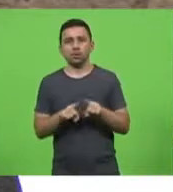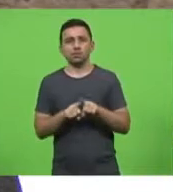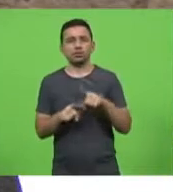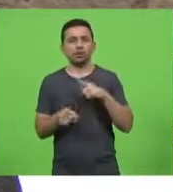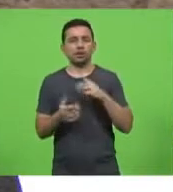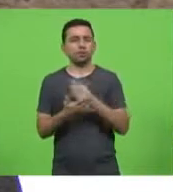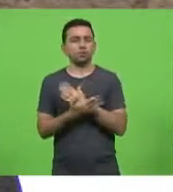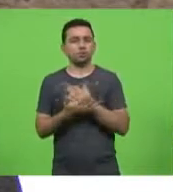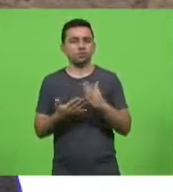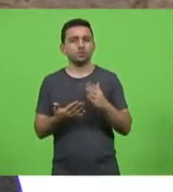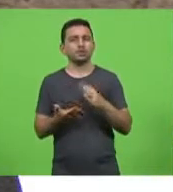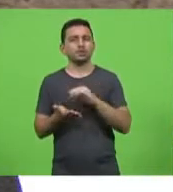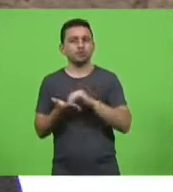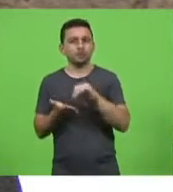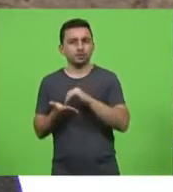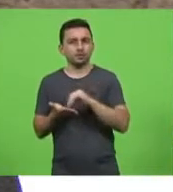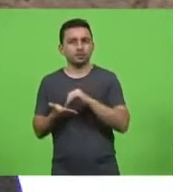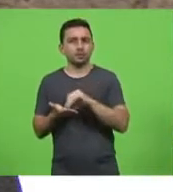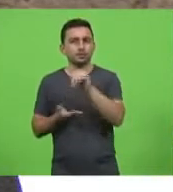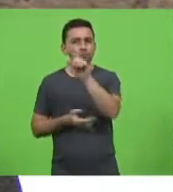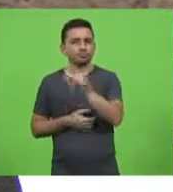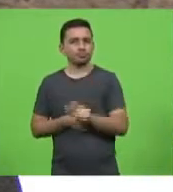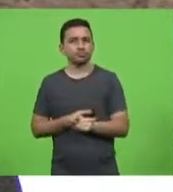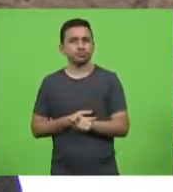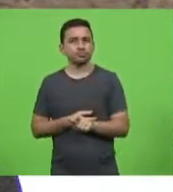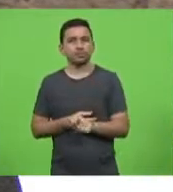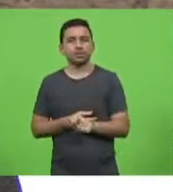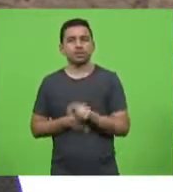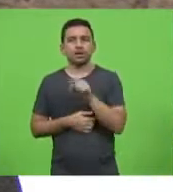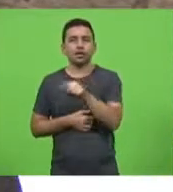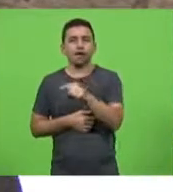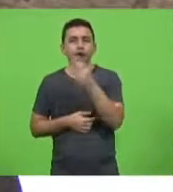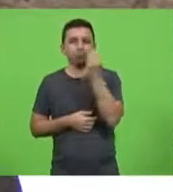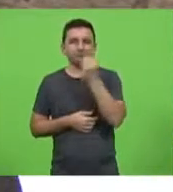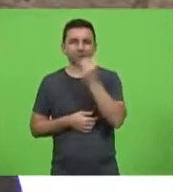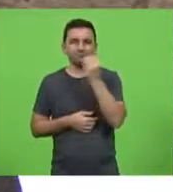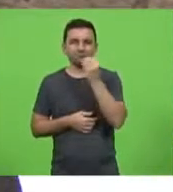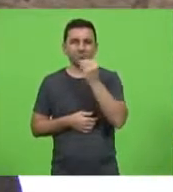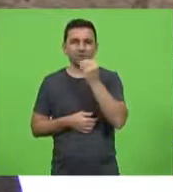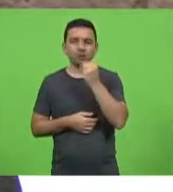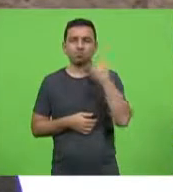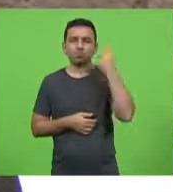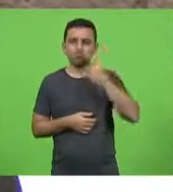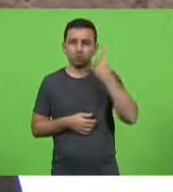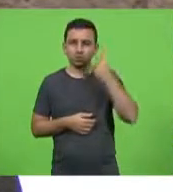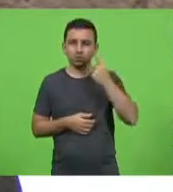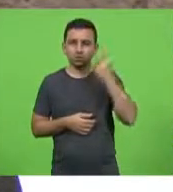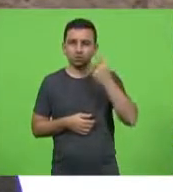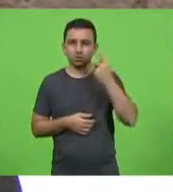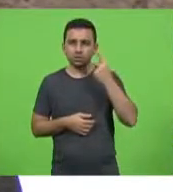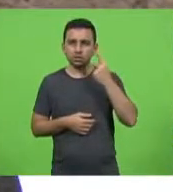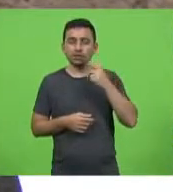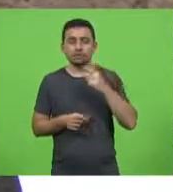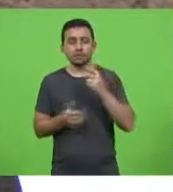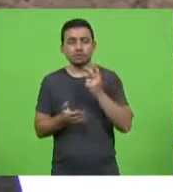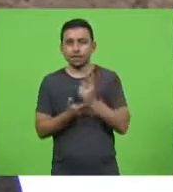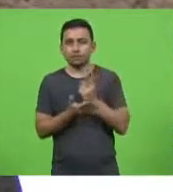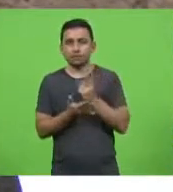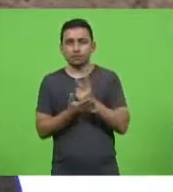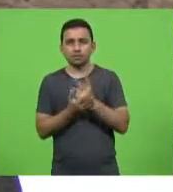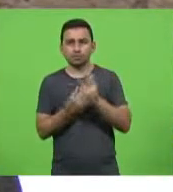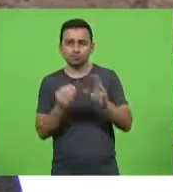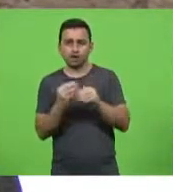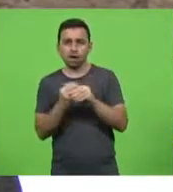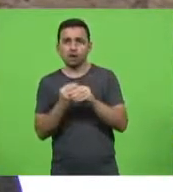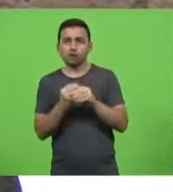alguma coisa do que acontecia. Secretários que aproveitavam questão política e cada inclusão que tinha ia para a região dele.